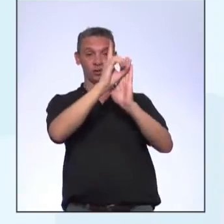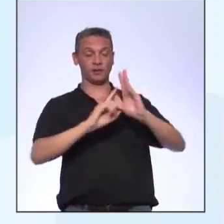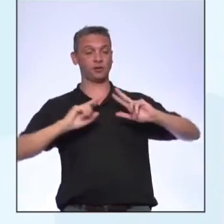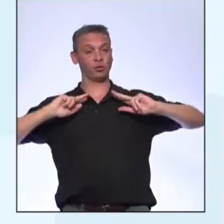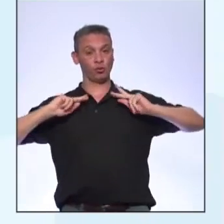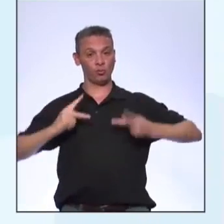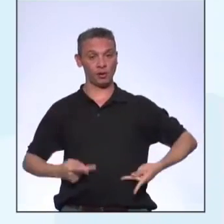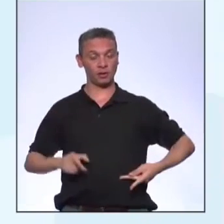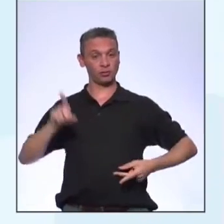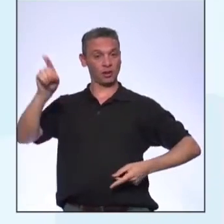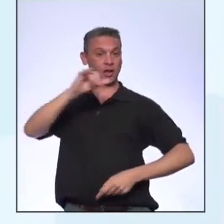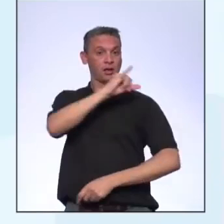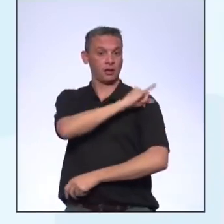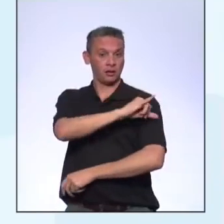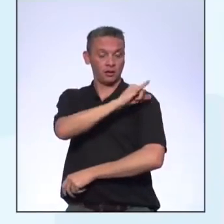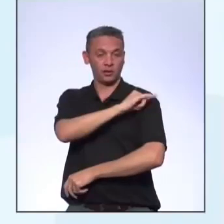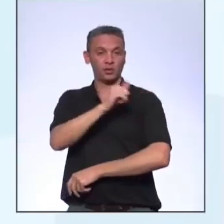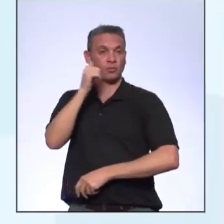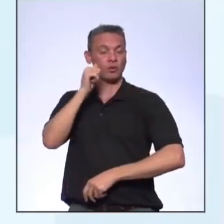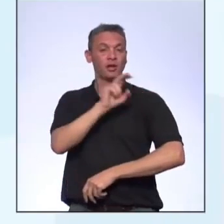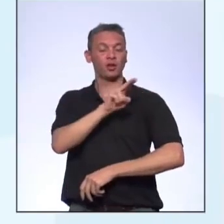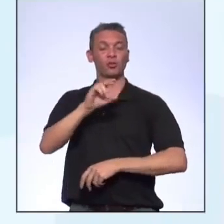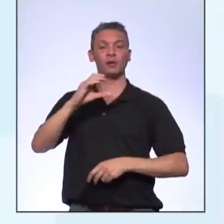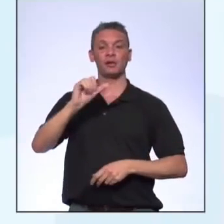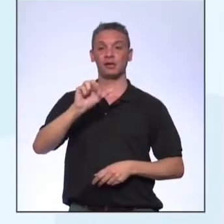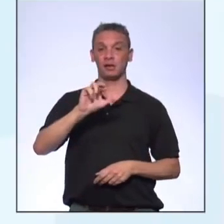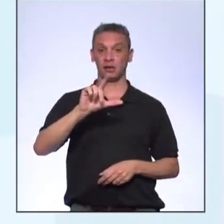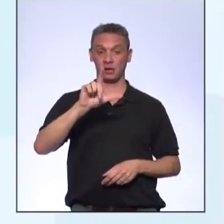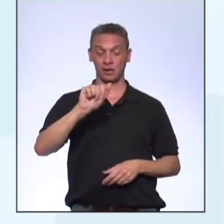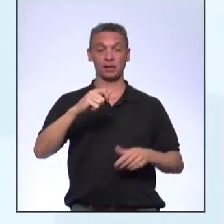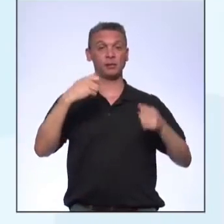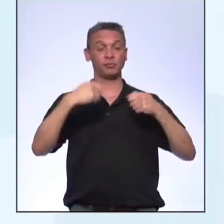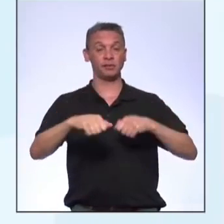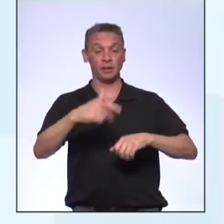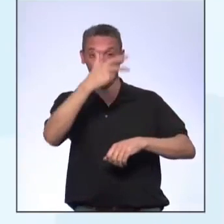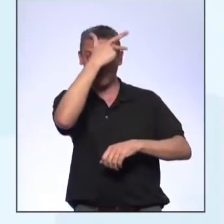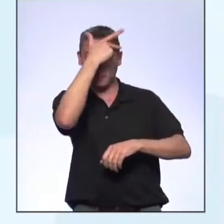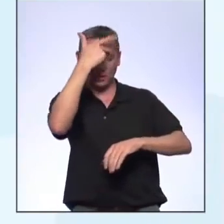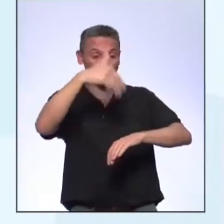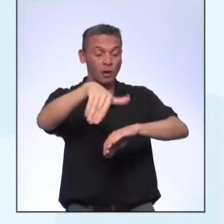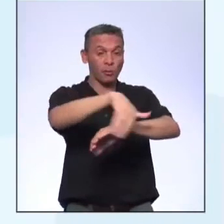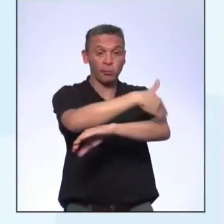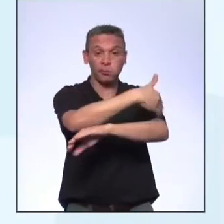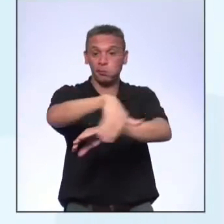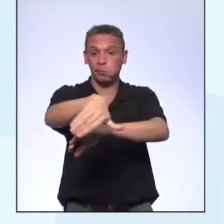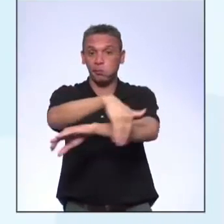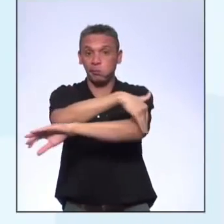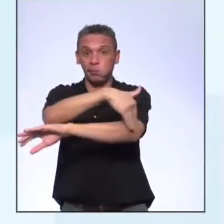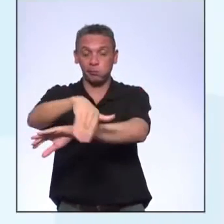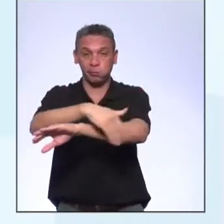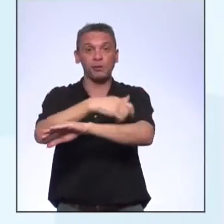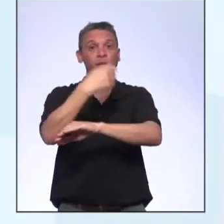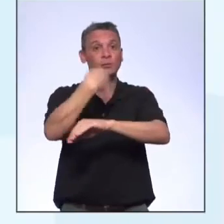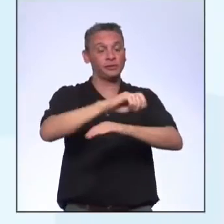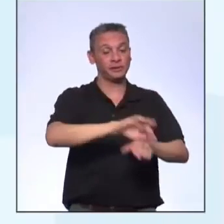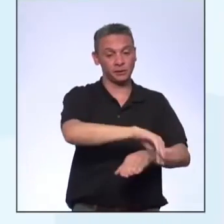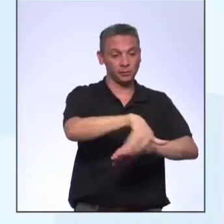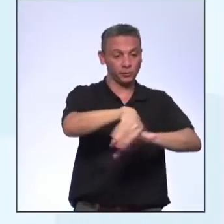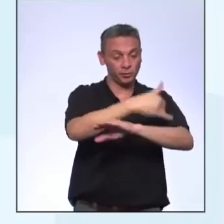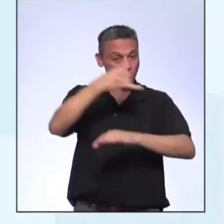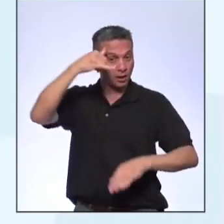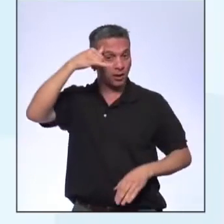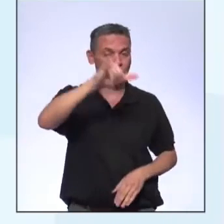do Rio, Carla Beatriz Maia, é preciso tirar as pessoas das ruas, pois esse fato é altamente nocivo para a